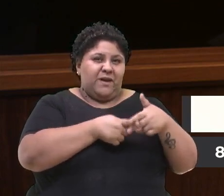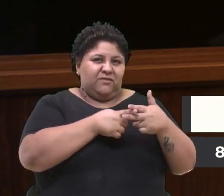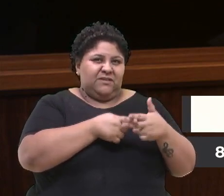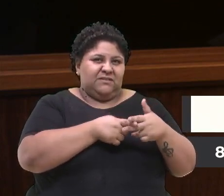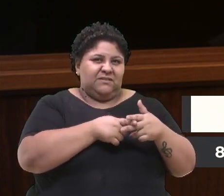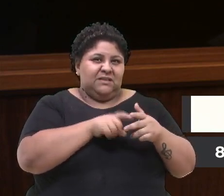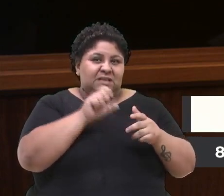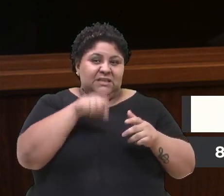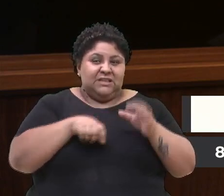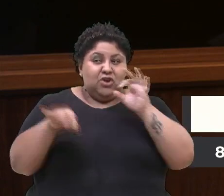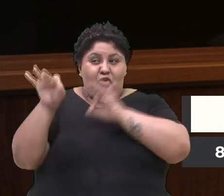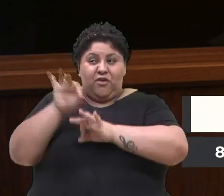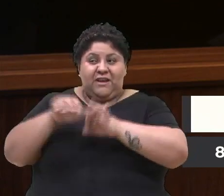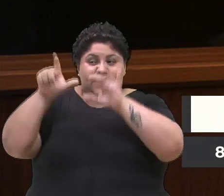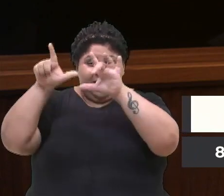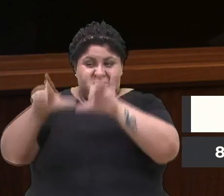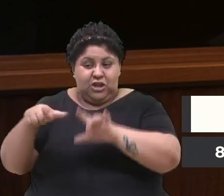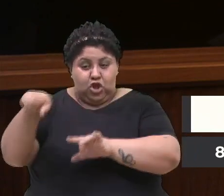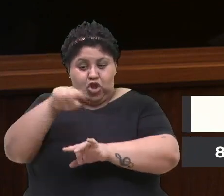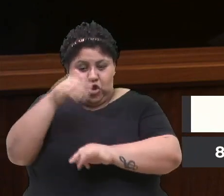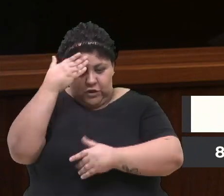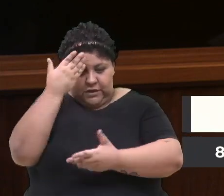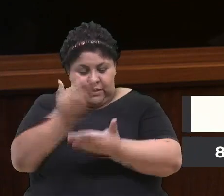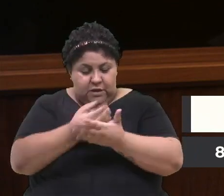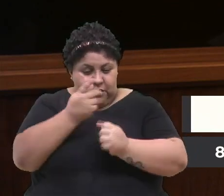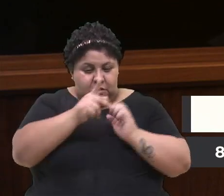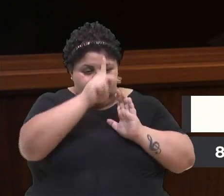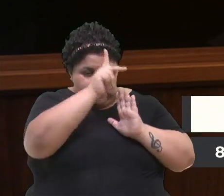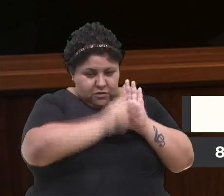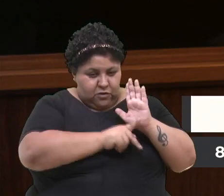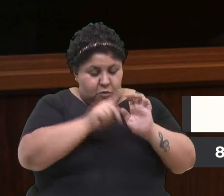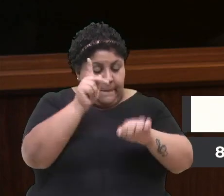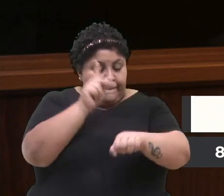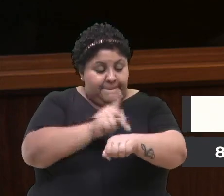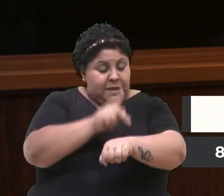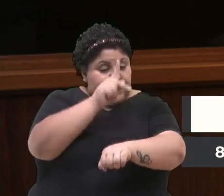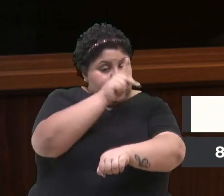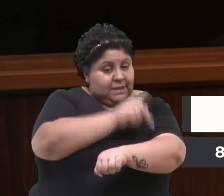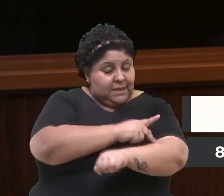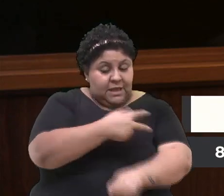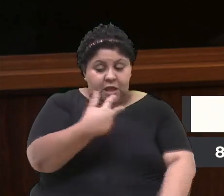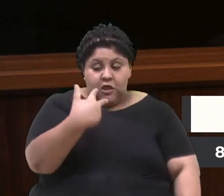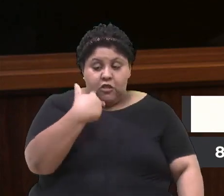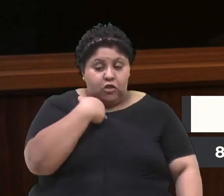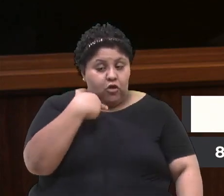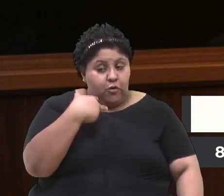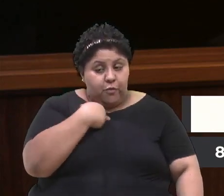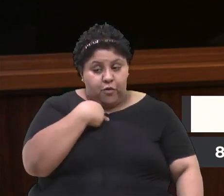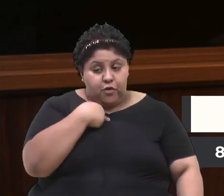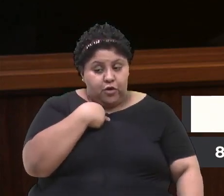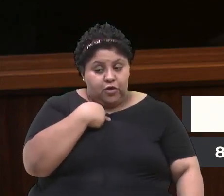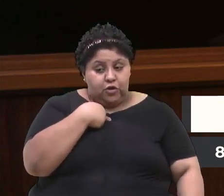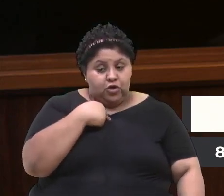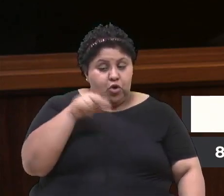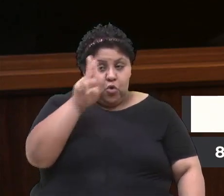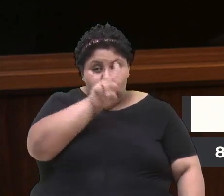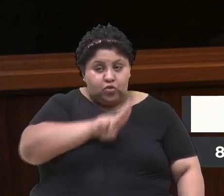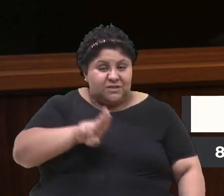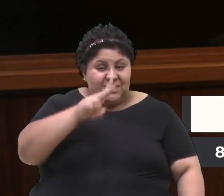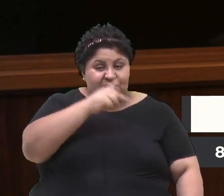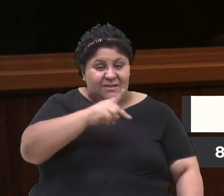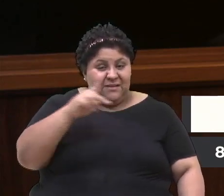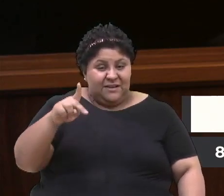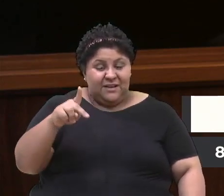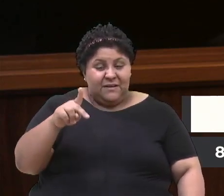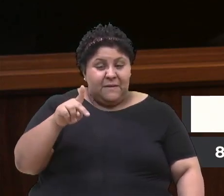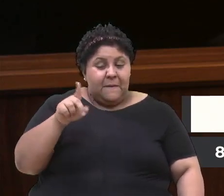como diz no projeto, que o pedagógico não pode ser objeto dessa PPP. Só que não fica